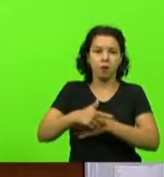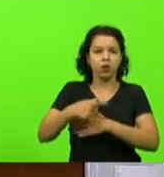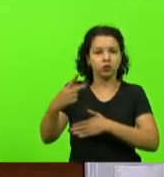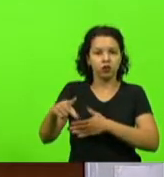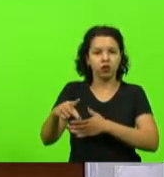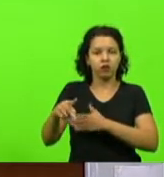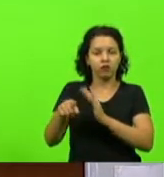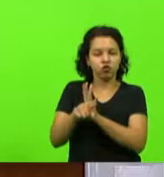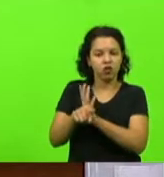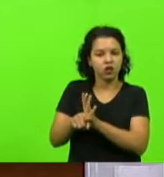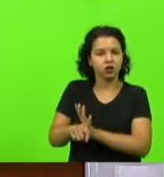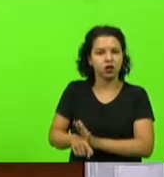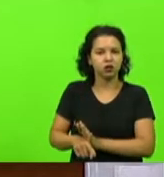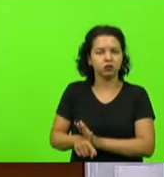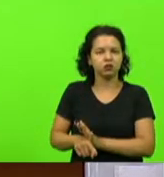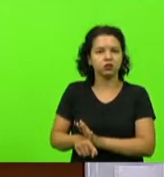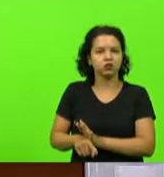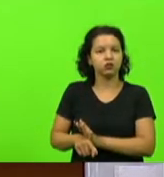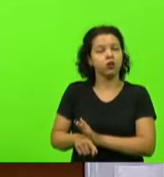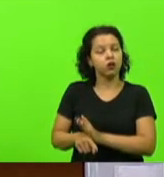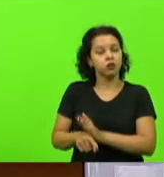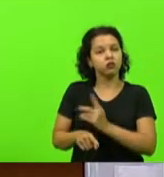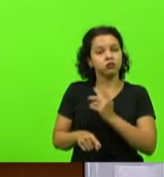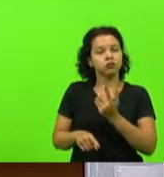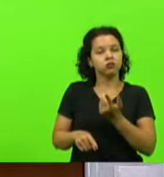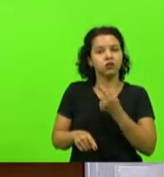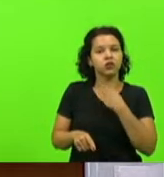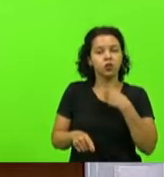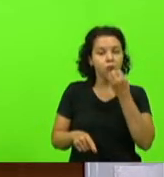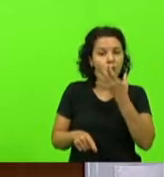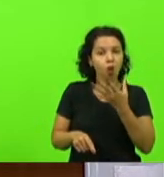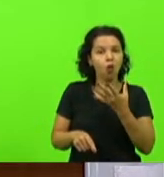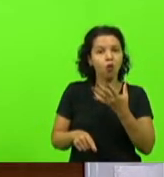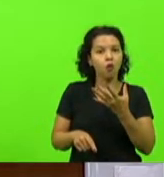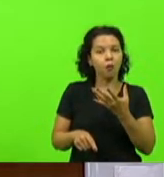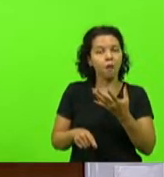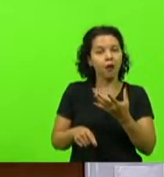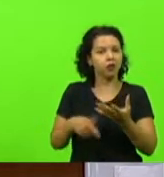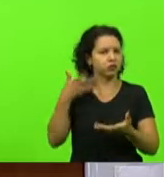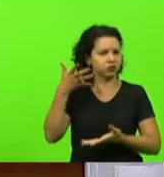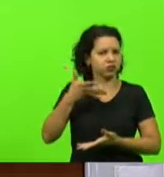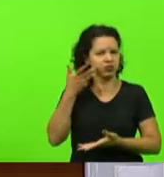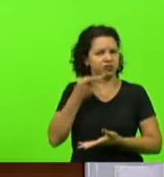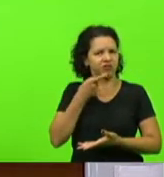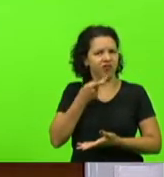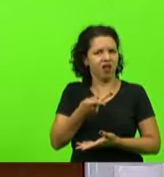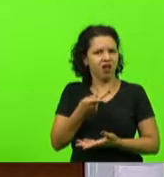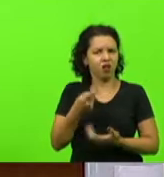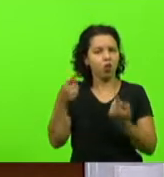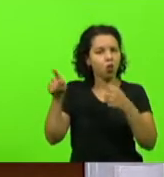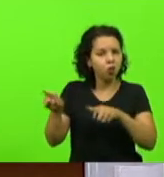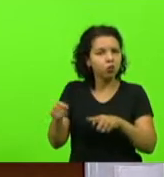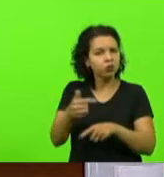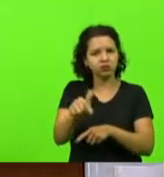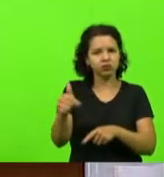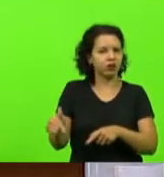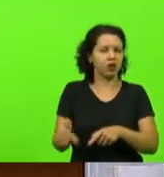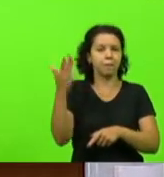nenhuma fala em valores, ou alguém comprova, ou tem um fato determinante. Não tem.